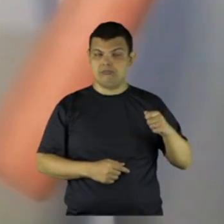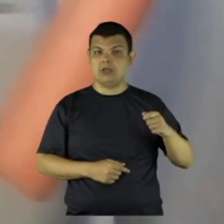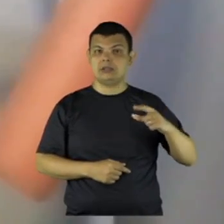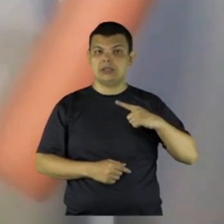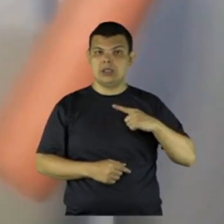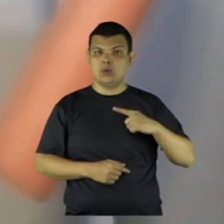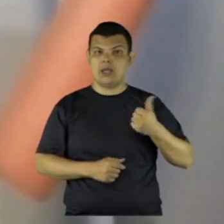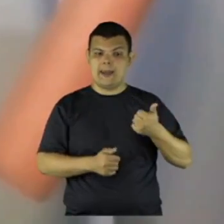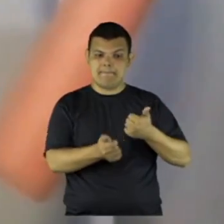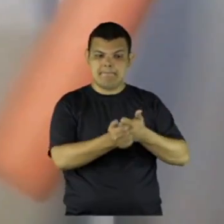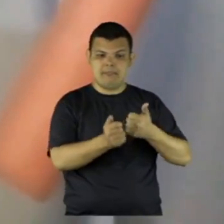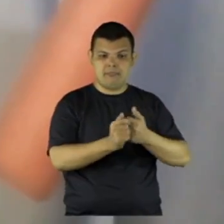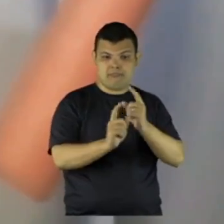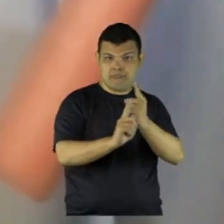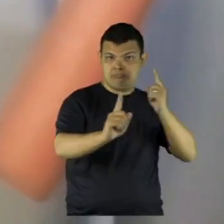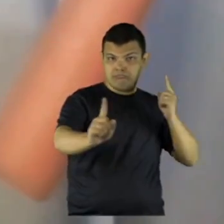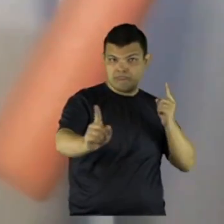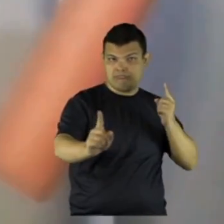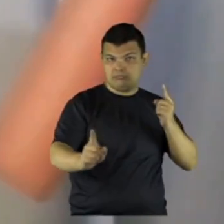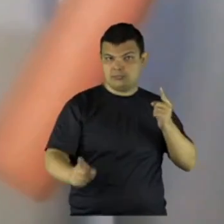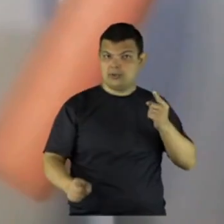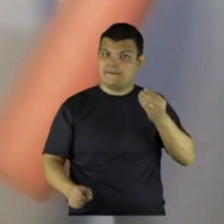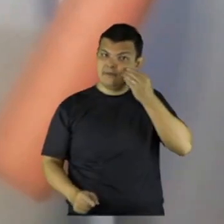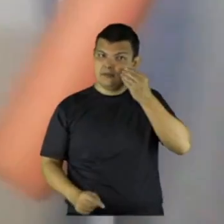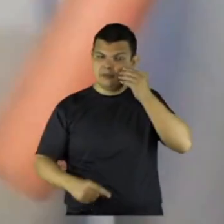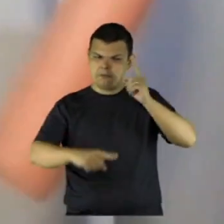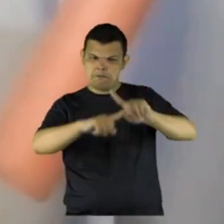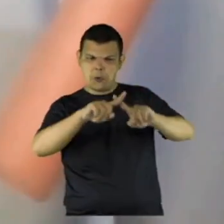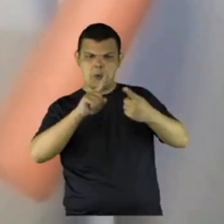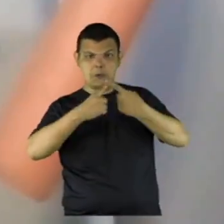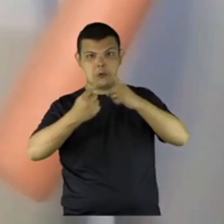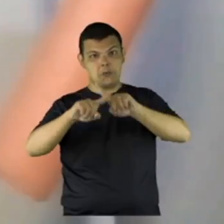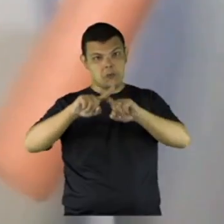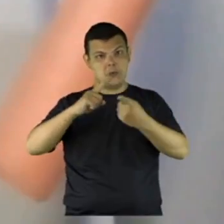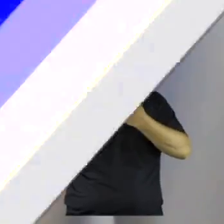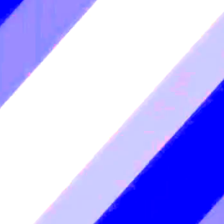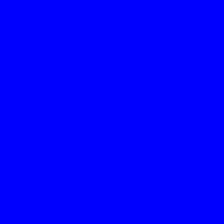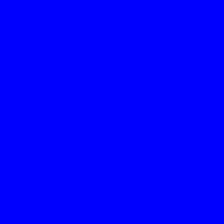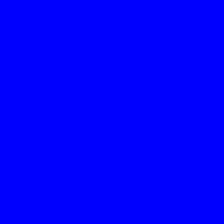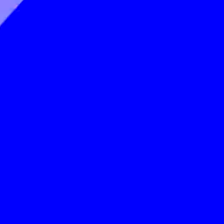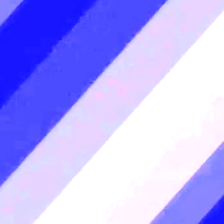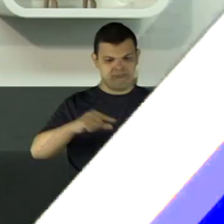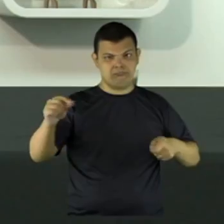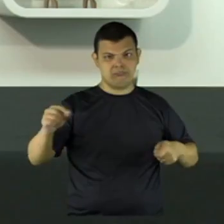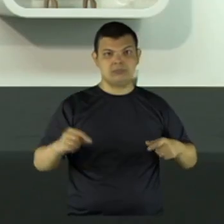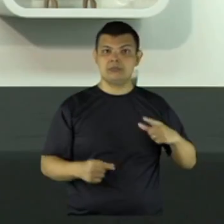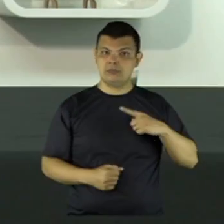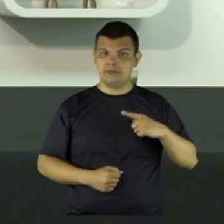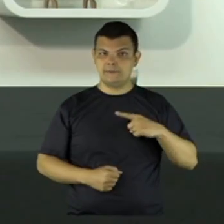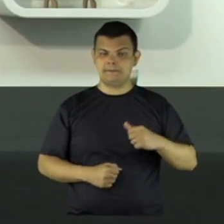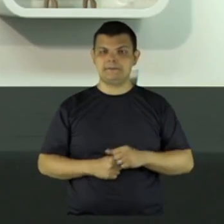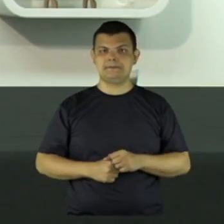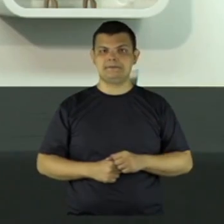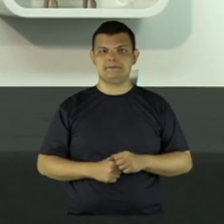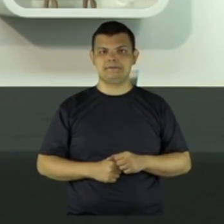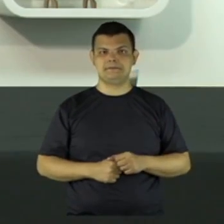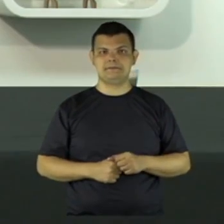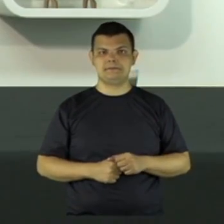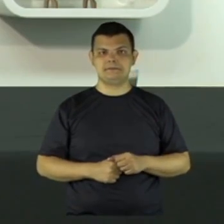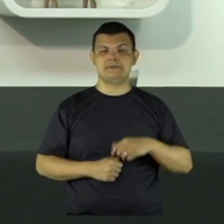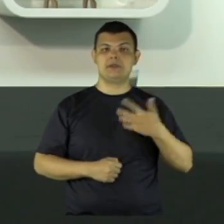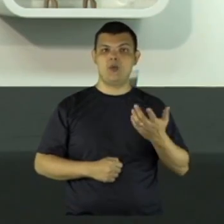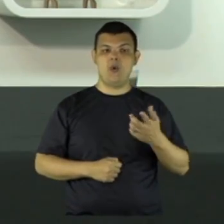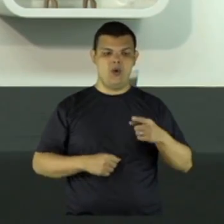vai mediar esse contato. Aí eu estou simulando uma luta de esgrima, onde você utiliza a espada. Então,